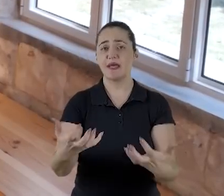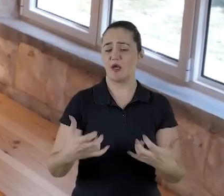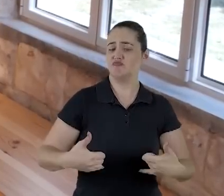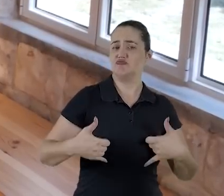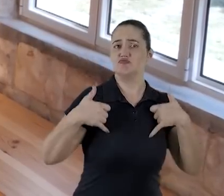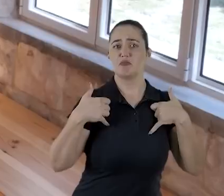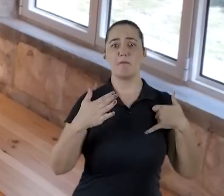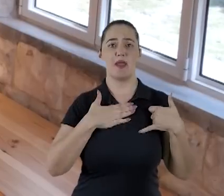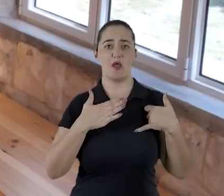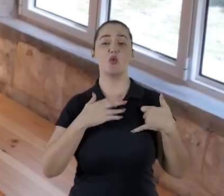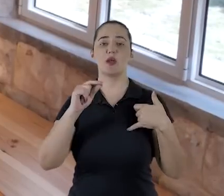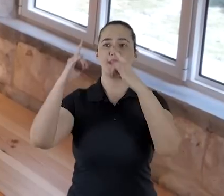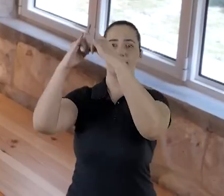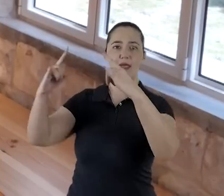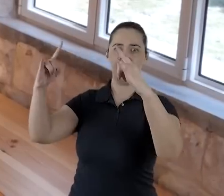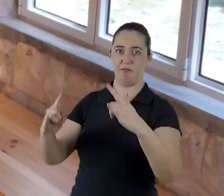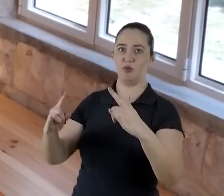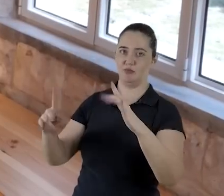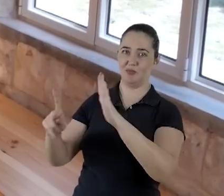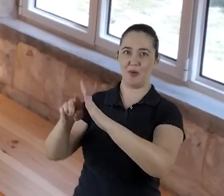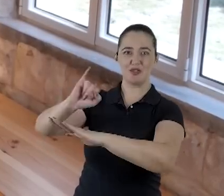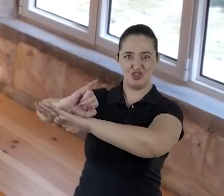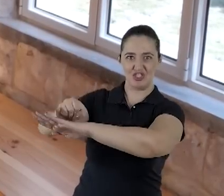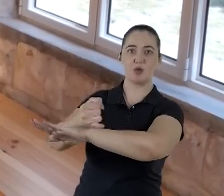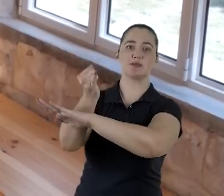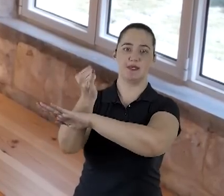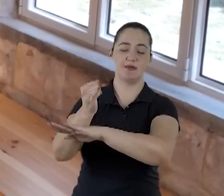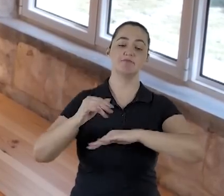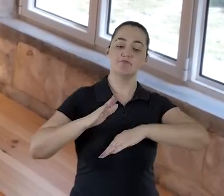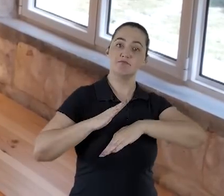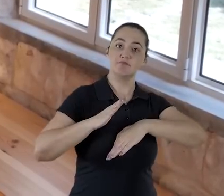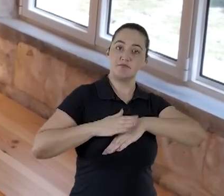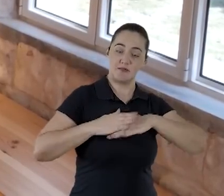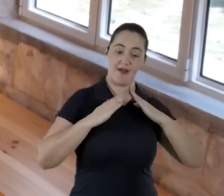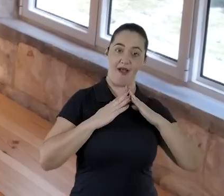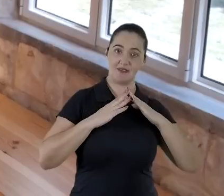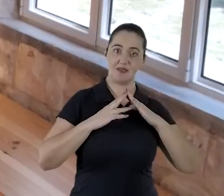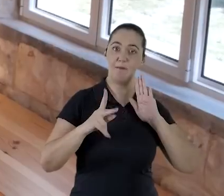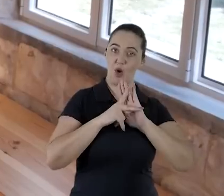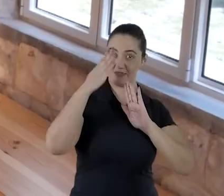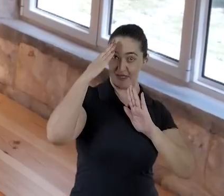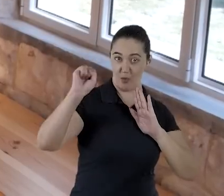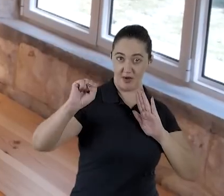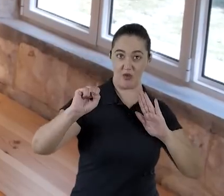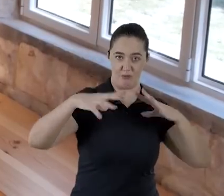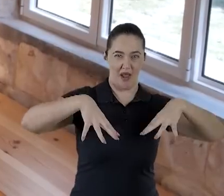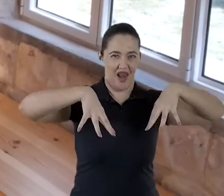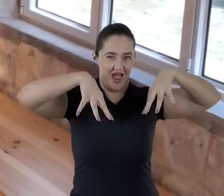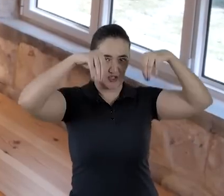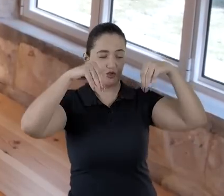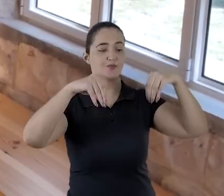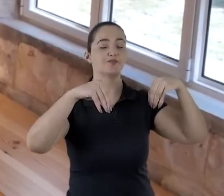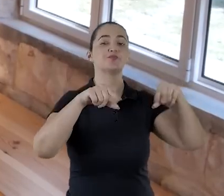das edificações que ele fez com grande orgulho, a começar pelo Templo de Jerusalém, o seu próprio palácio em Jerusalém,